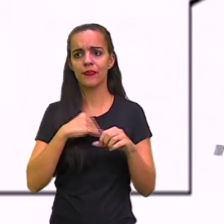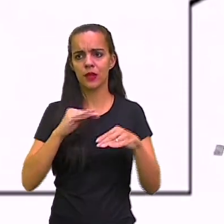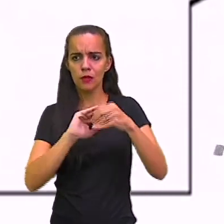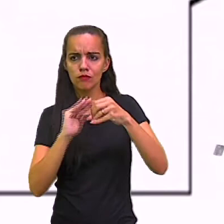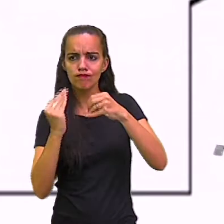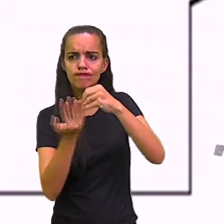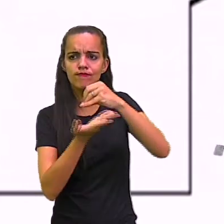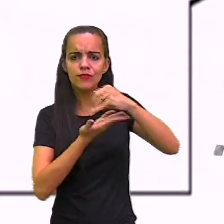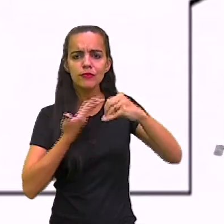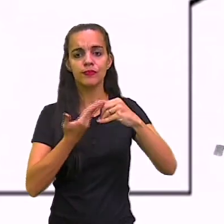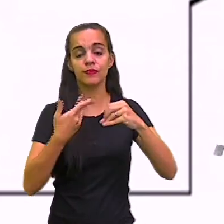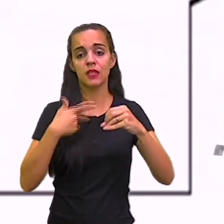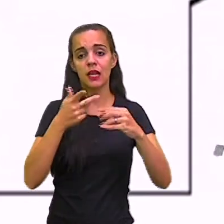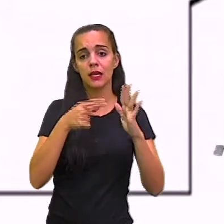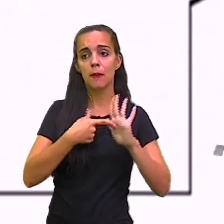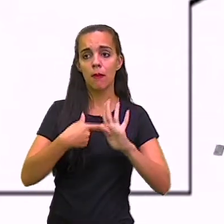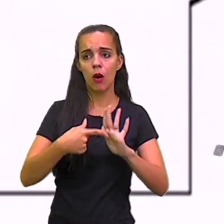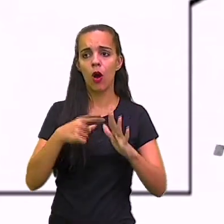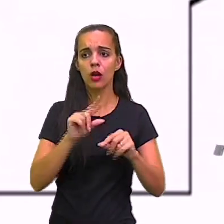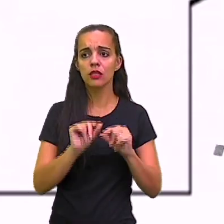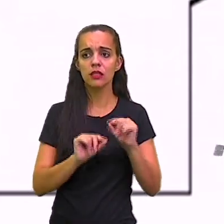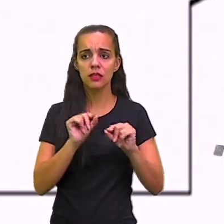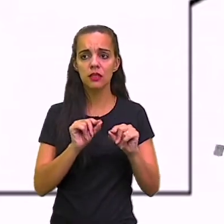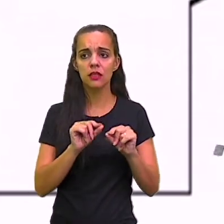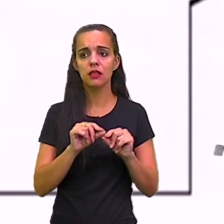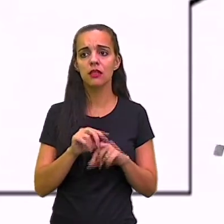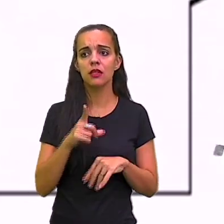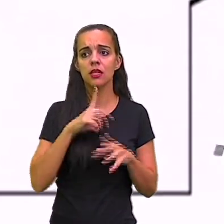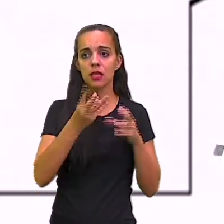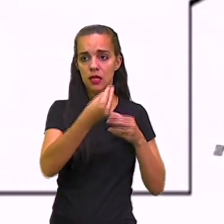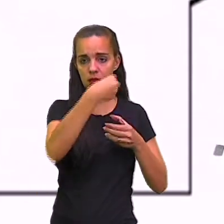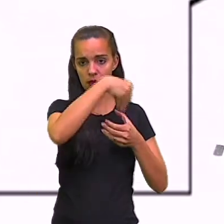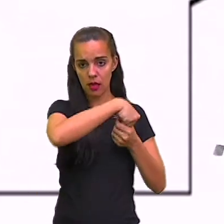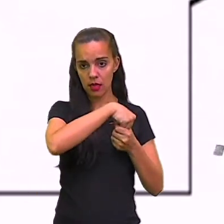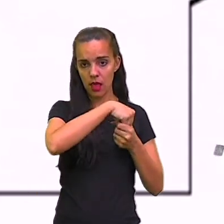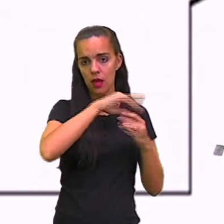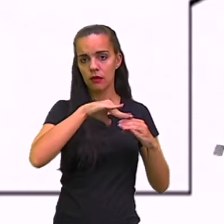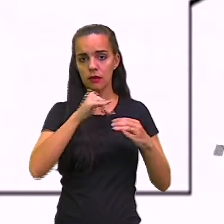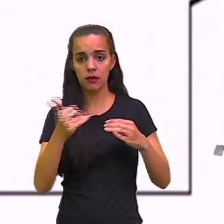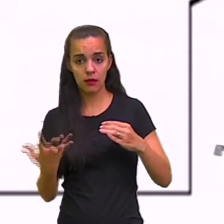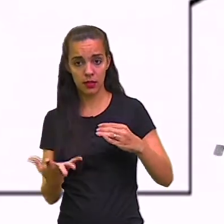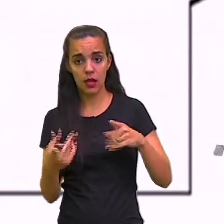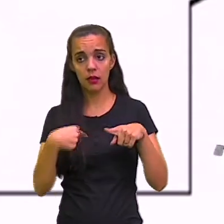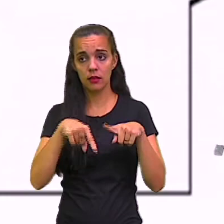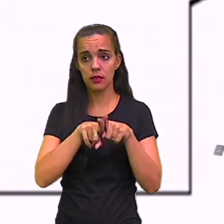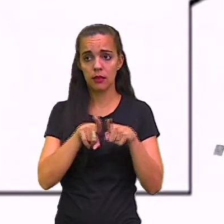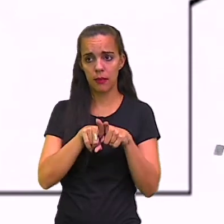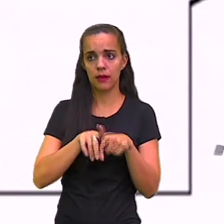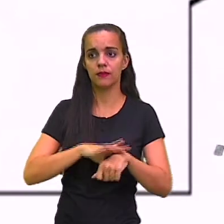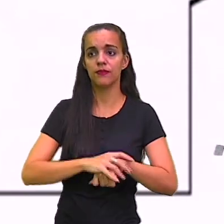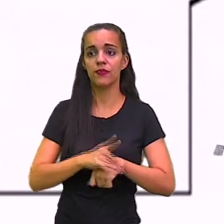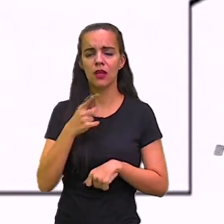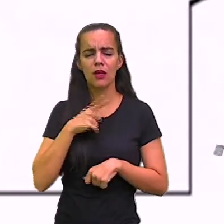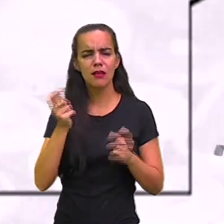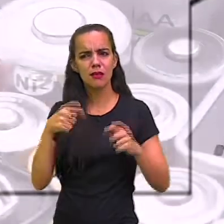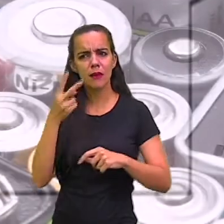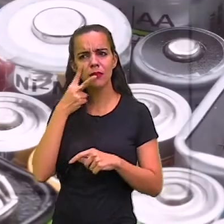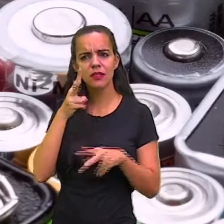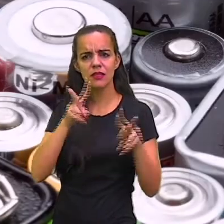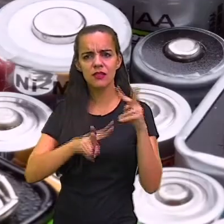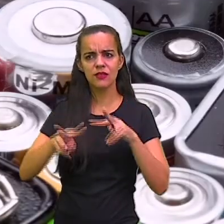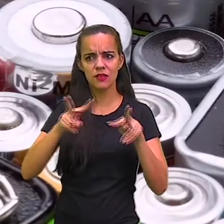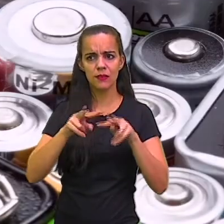Ramos de um circuito no qual pode haver palha interna e externa Olha só para vocês verem